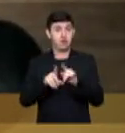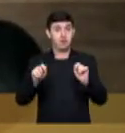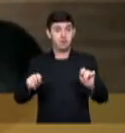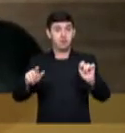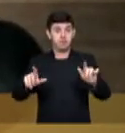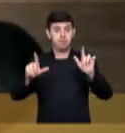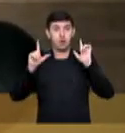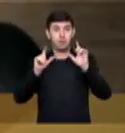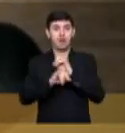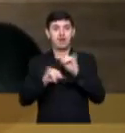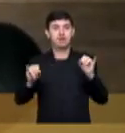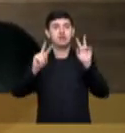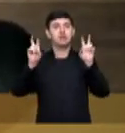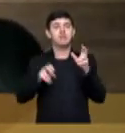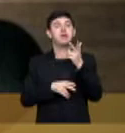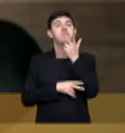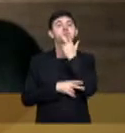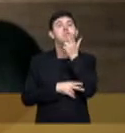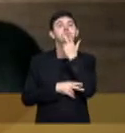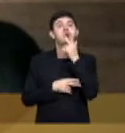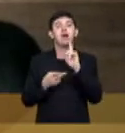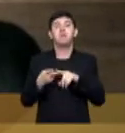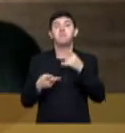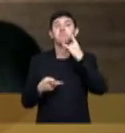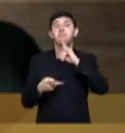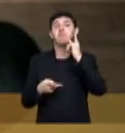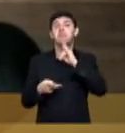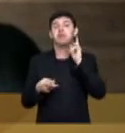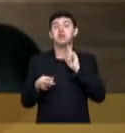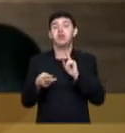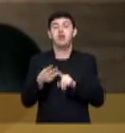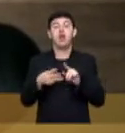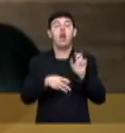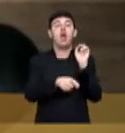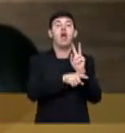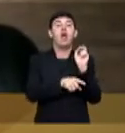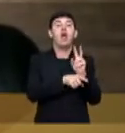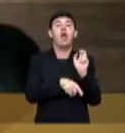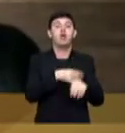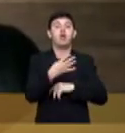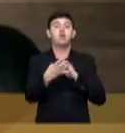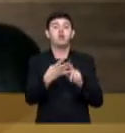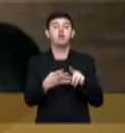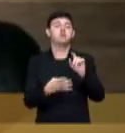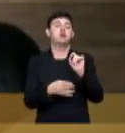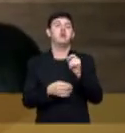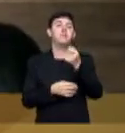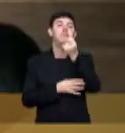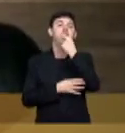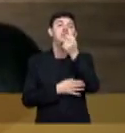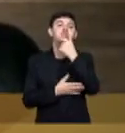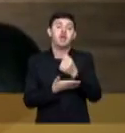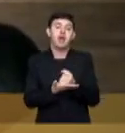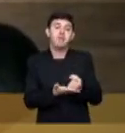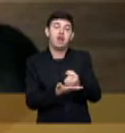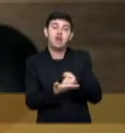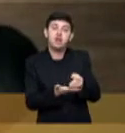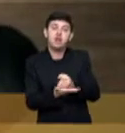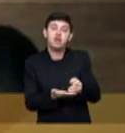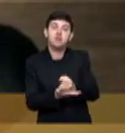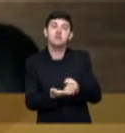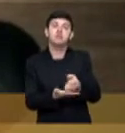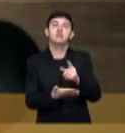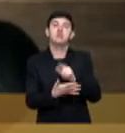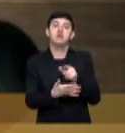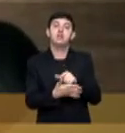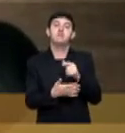tabaco, bebidas alcoólicas, agrotóxicos, medicamentos e terapias poderiam ser